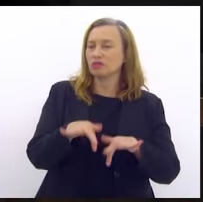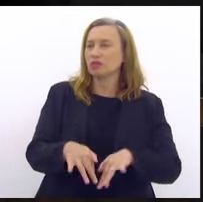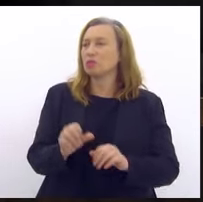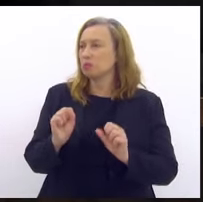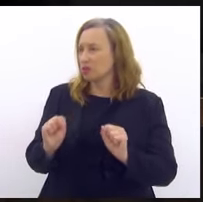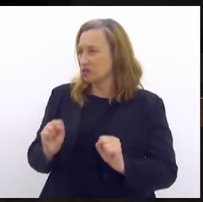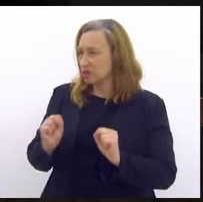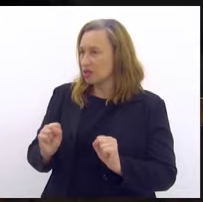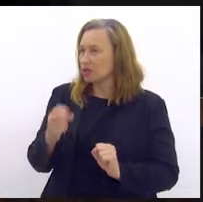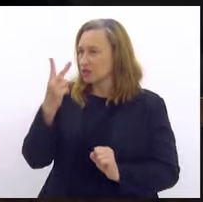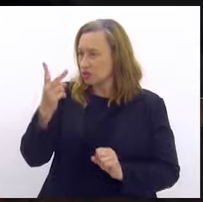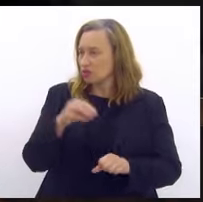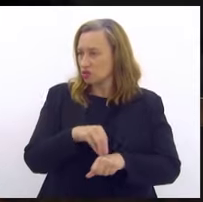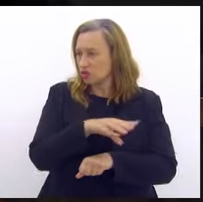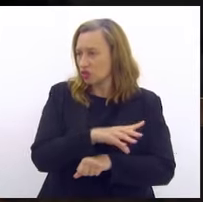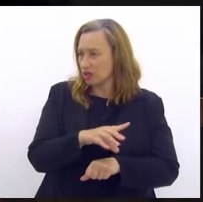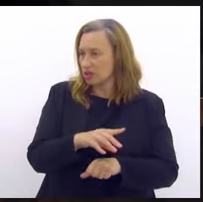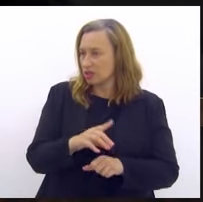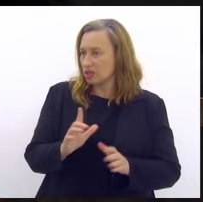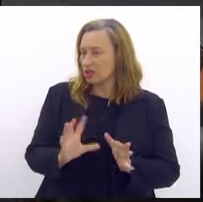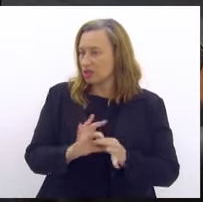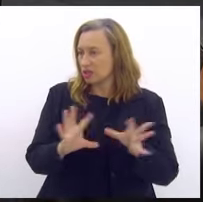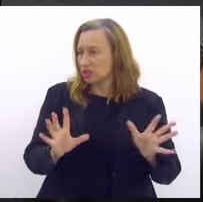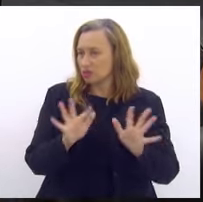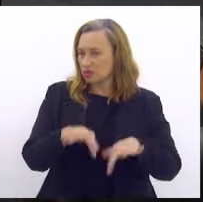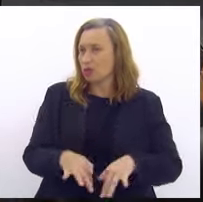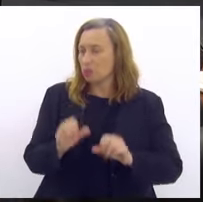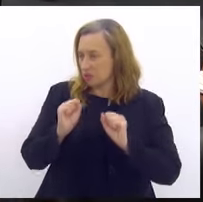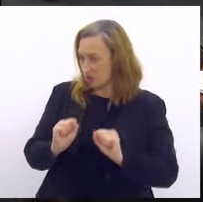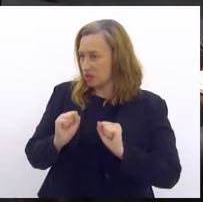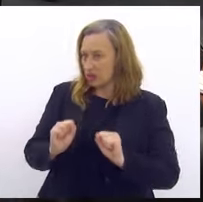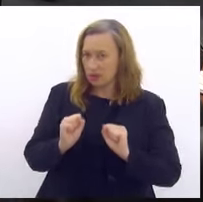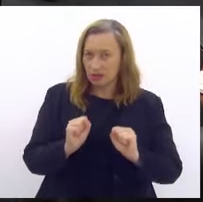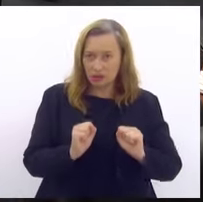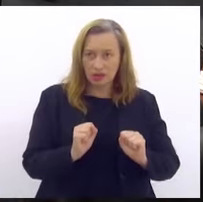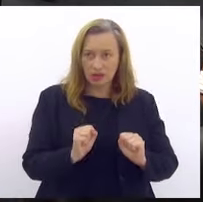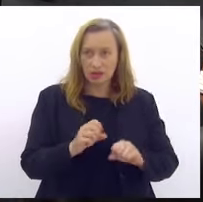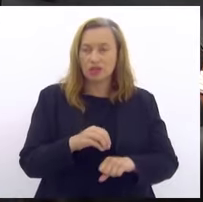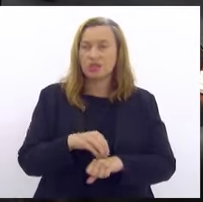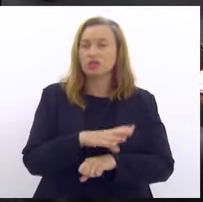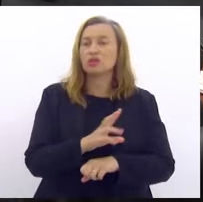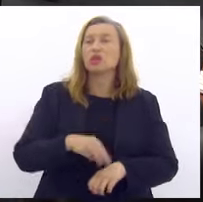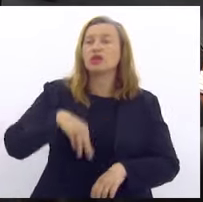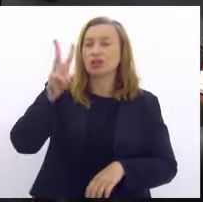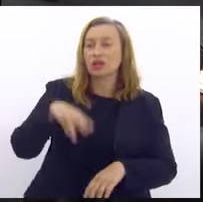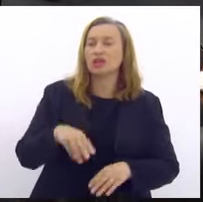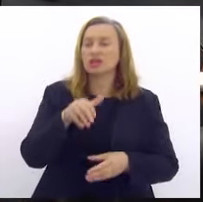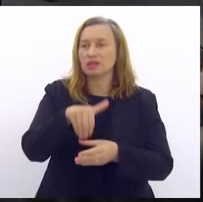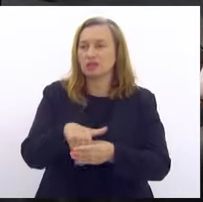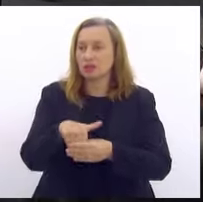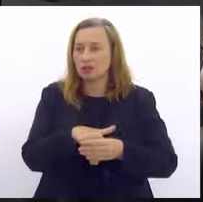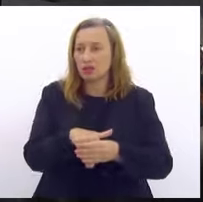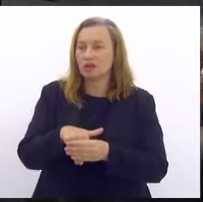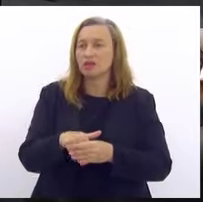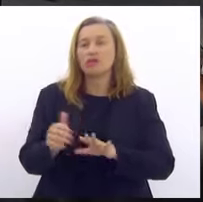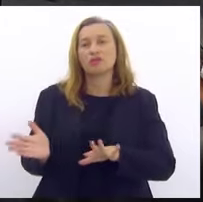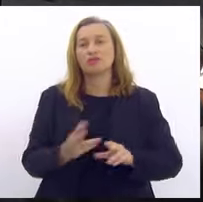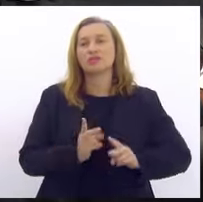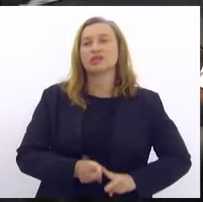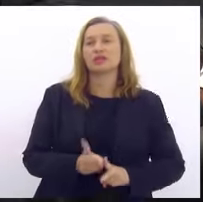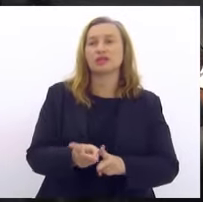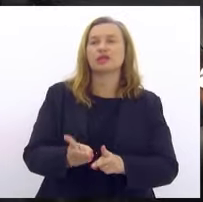Tem dois destaques, a gente deixa para o final, pode ser assim? E aí, destacando quem quiser votar. Então, vamos seguir.